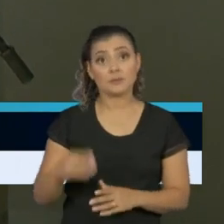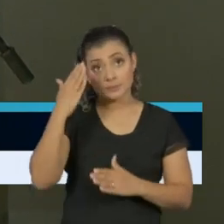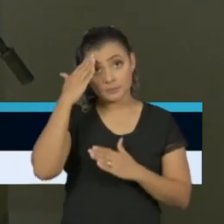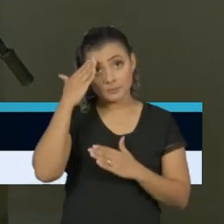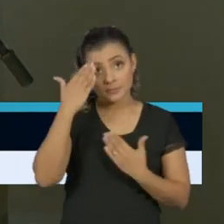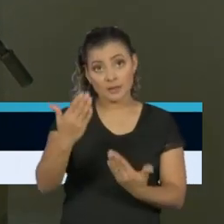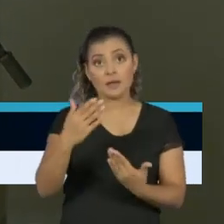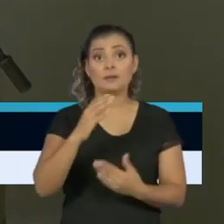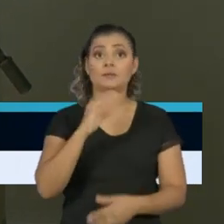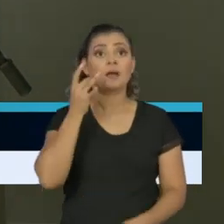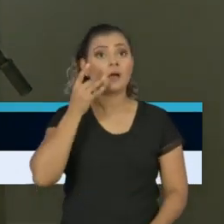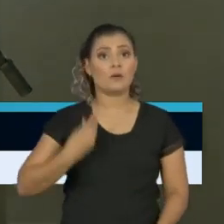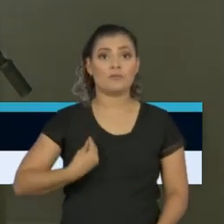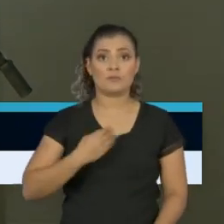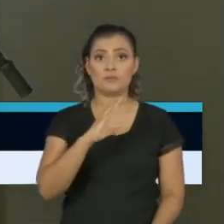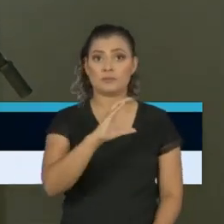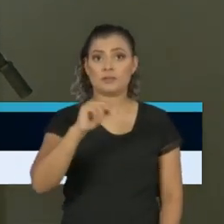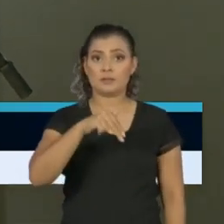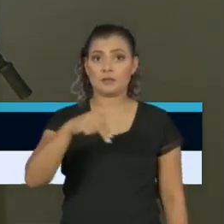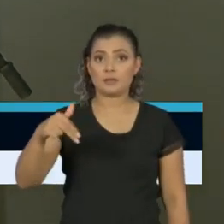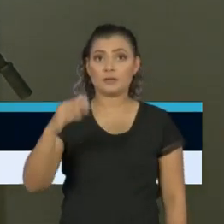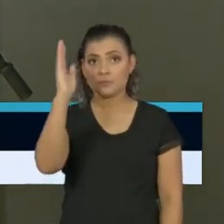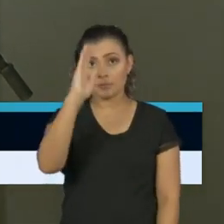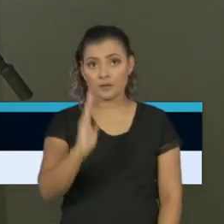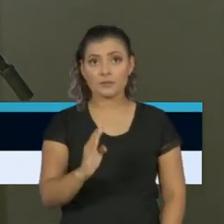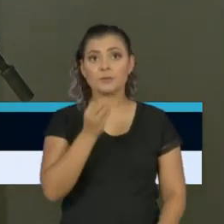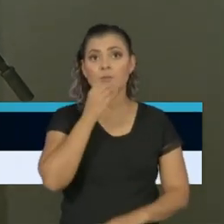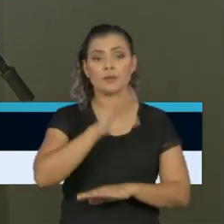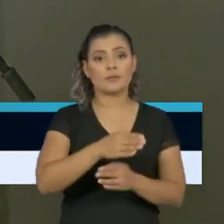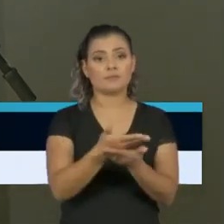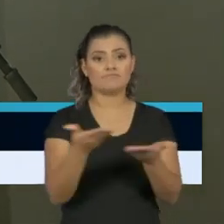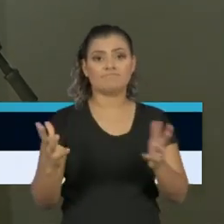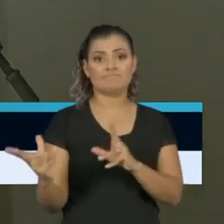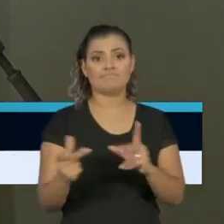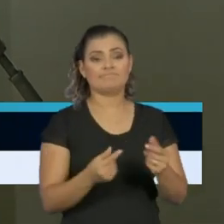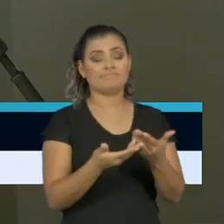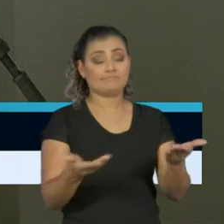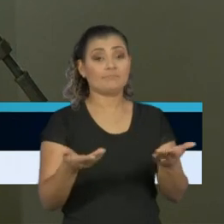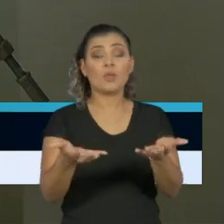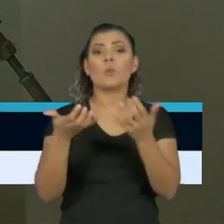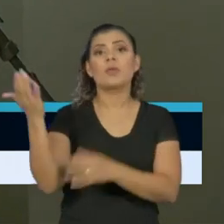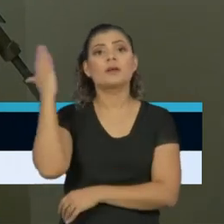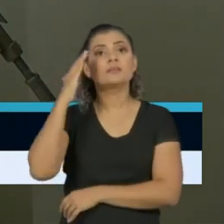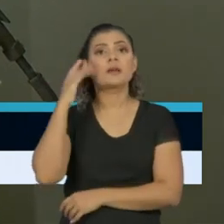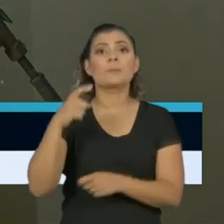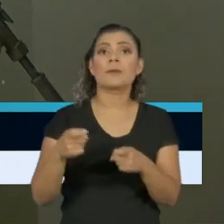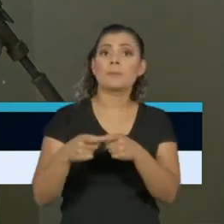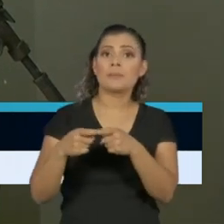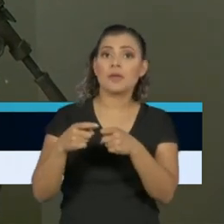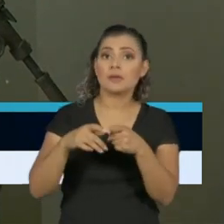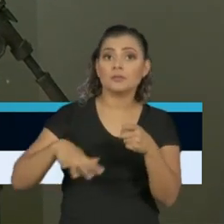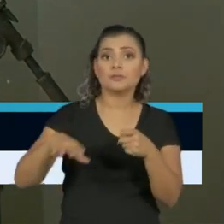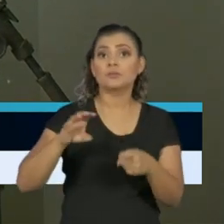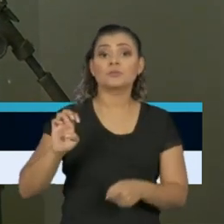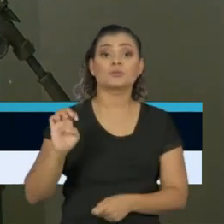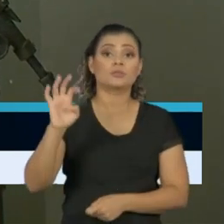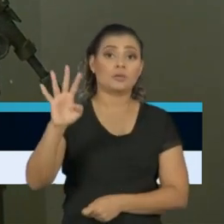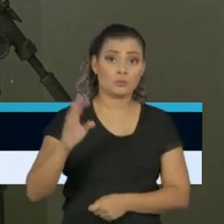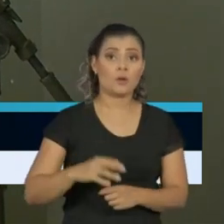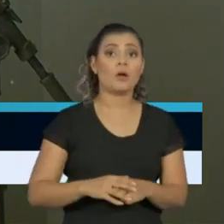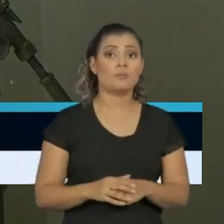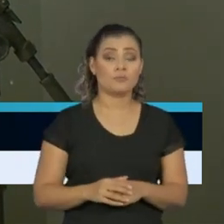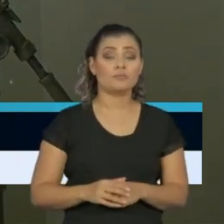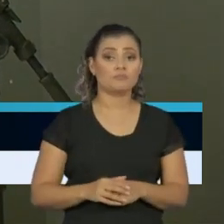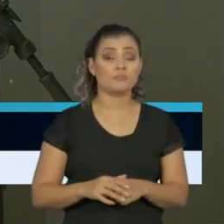ao vivo pela CNN Brasil. Boa tarde, governador, boa tarde a todos aqui. Bom, eu queria saber se os médicos da rede estadual